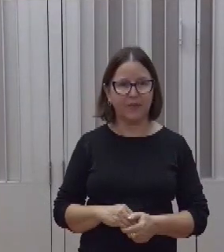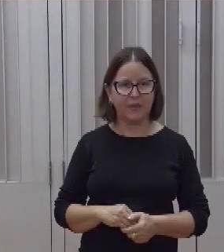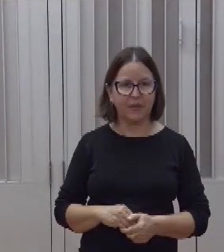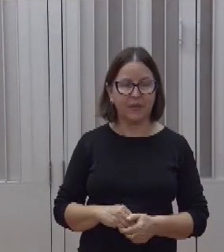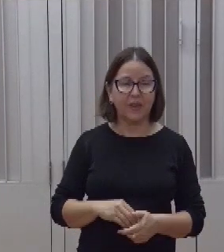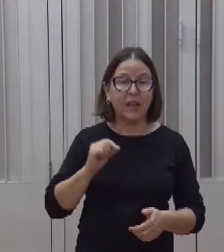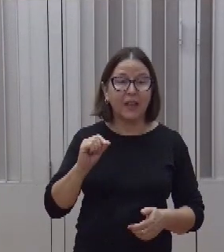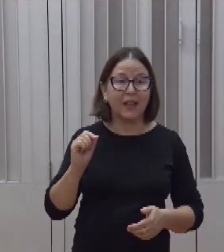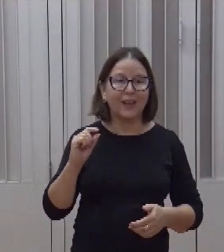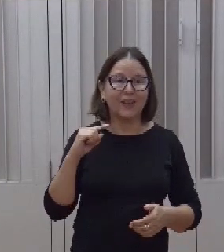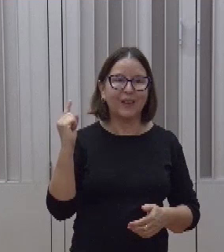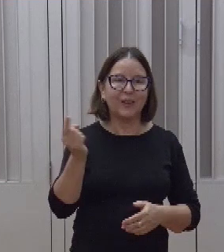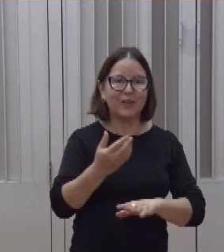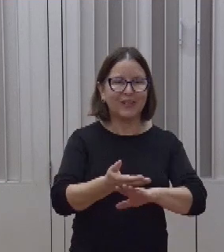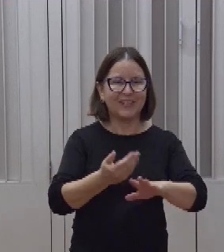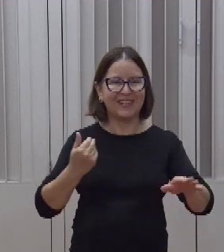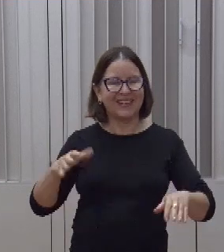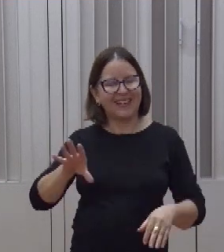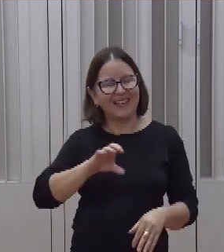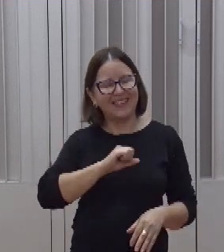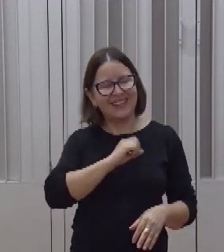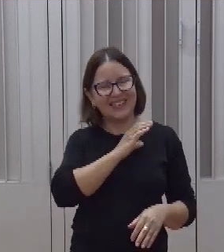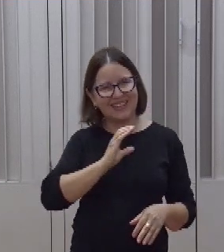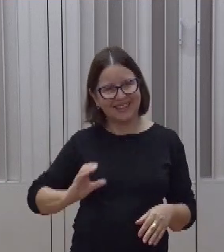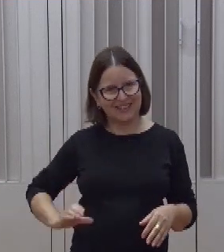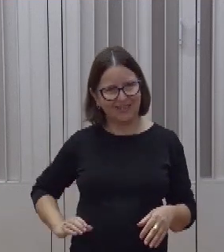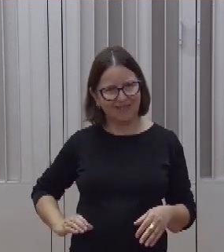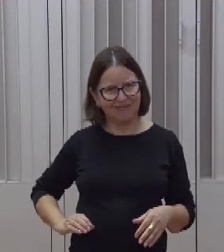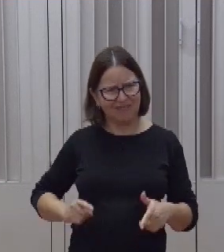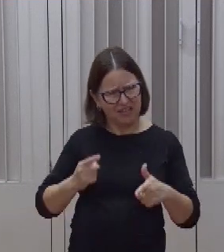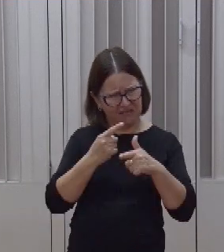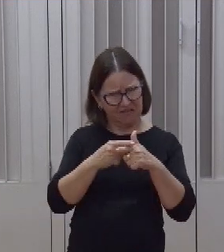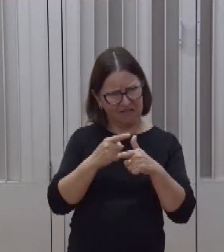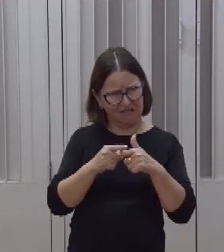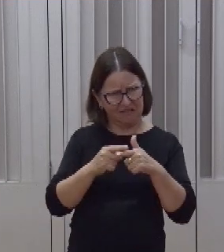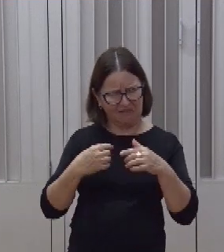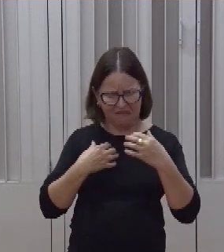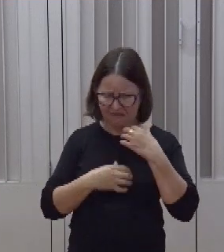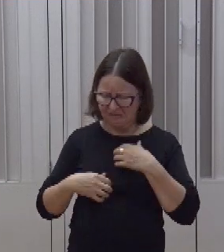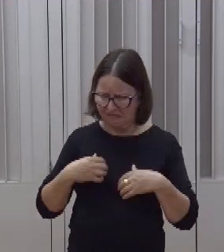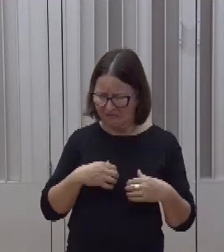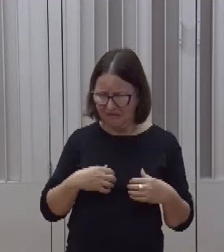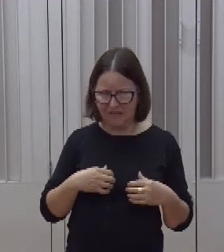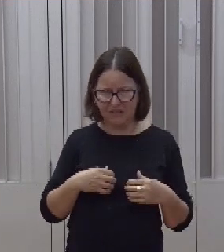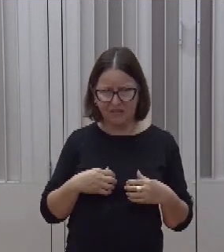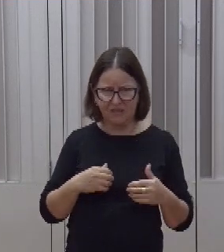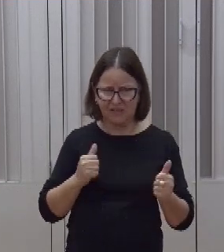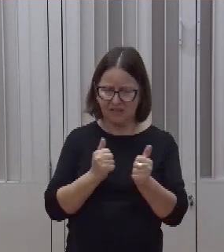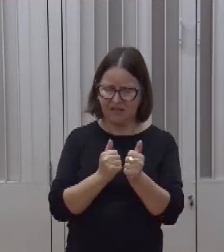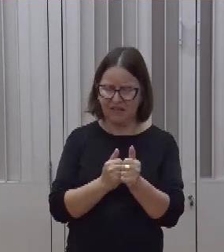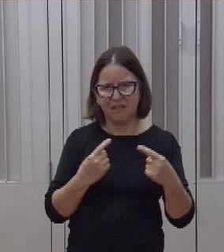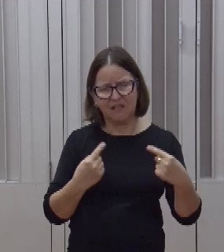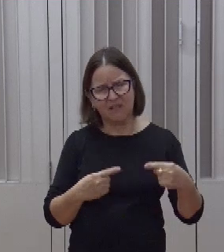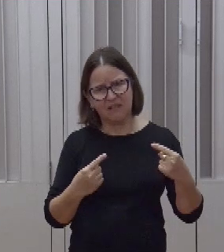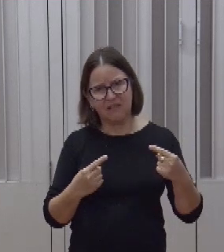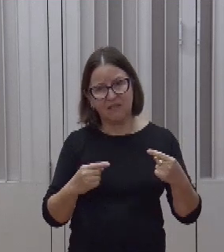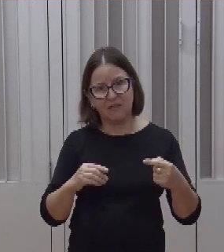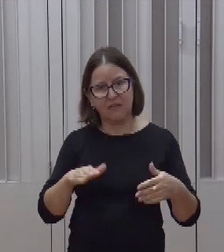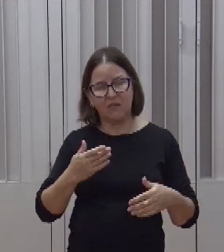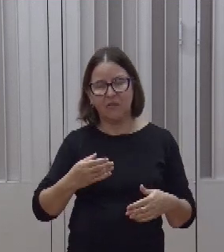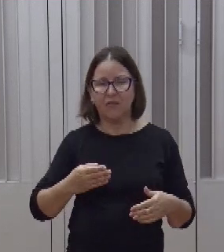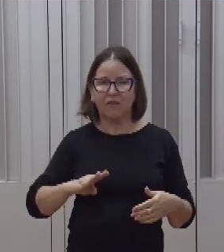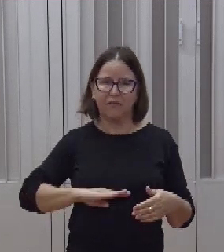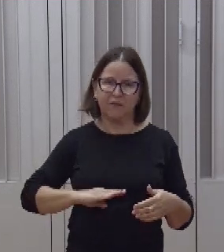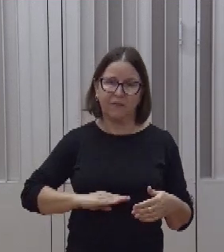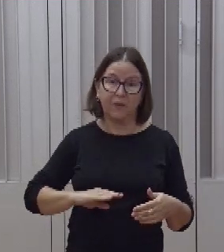Quem nos separará do amor de Cristo? Será tribulação, ou angústia, ou perseguição, ou